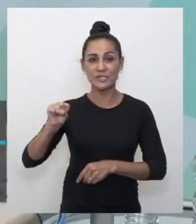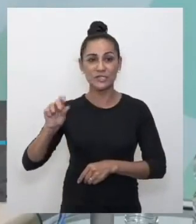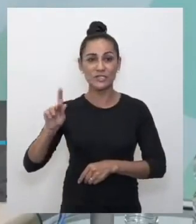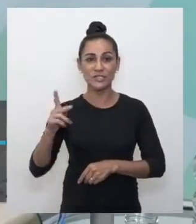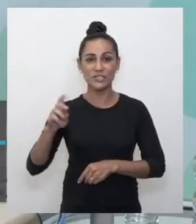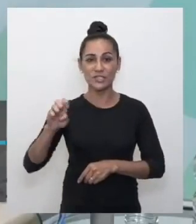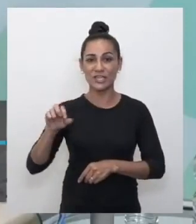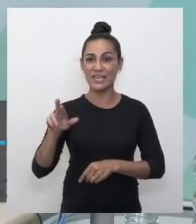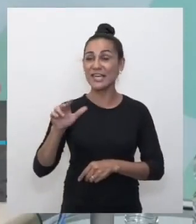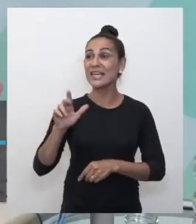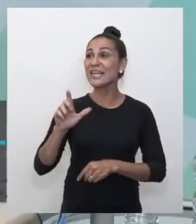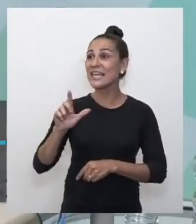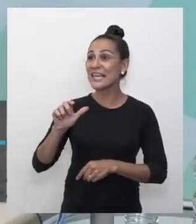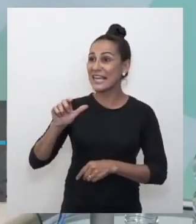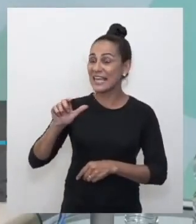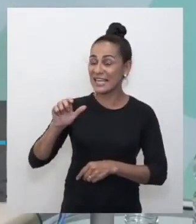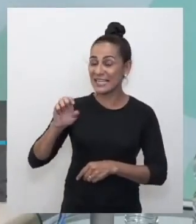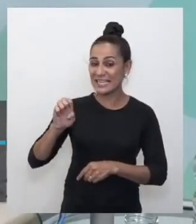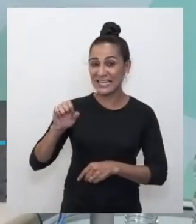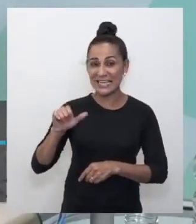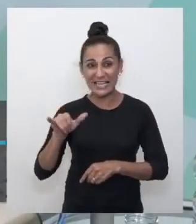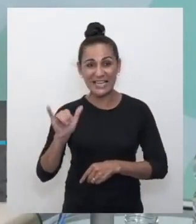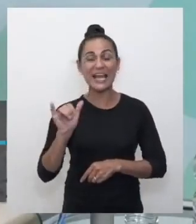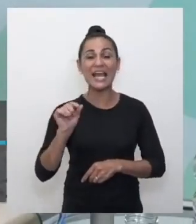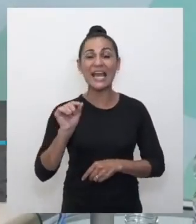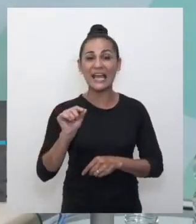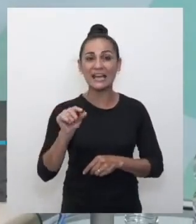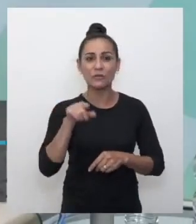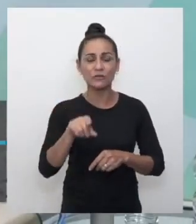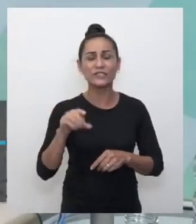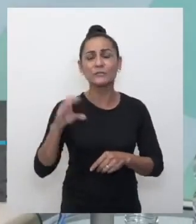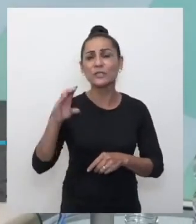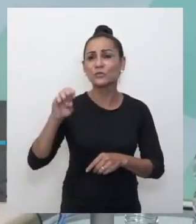ela ama. And also, if you want to work with her,